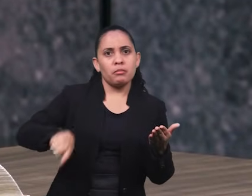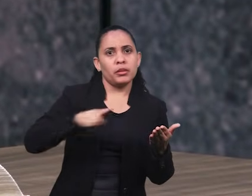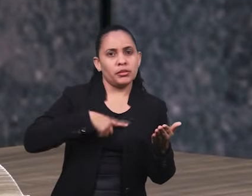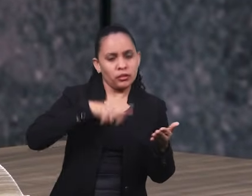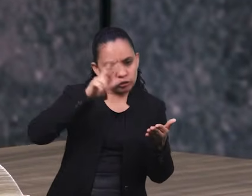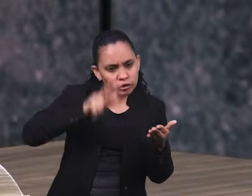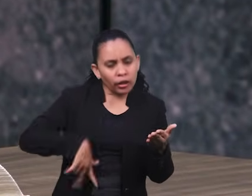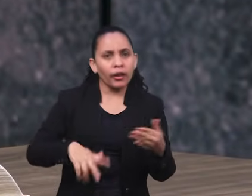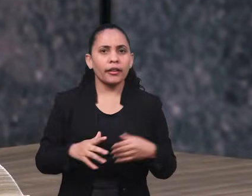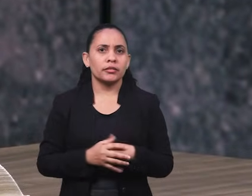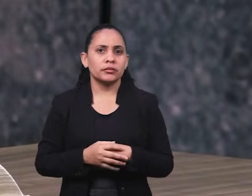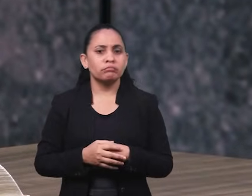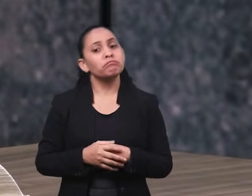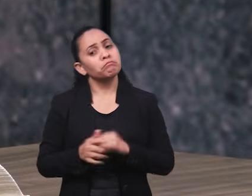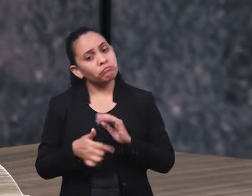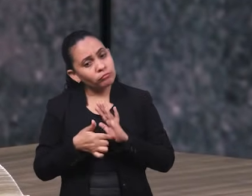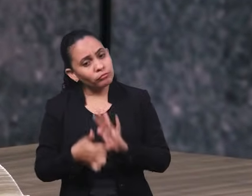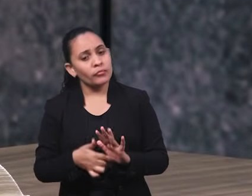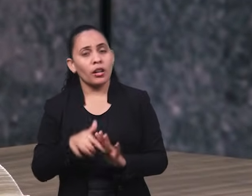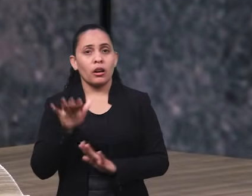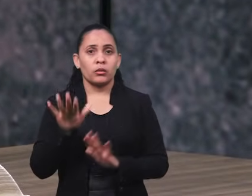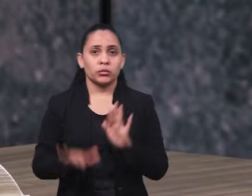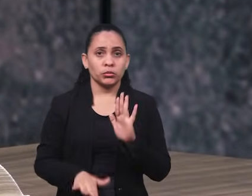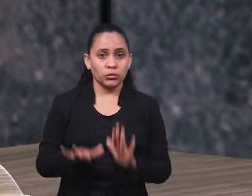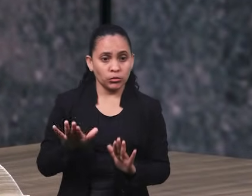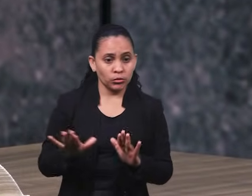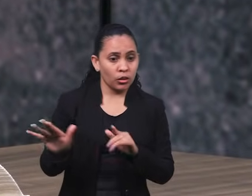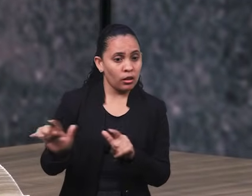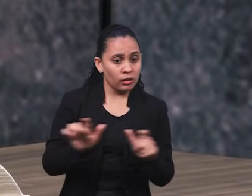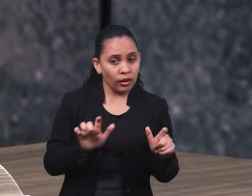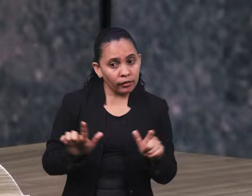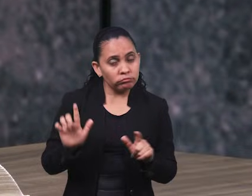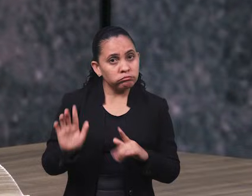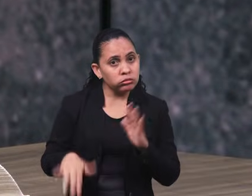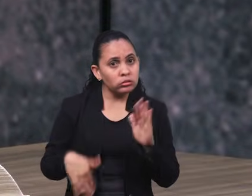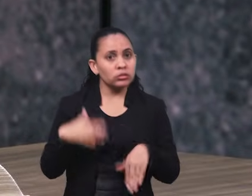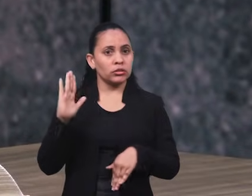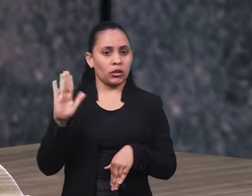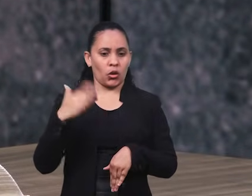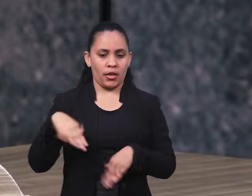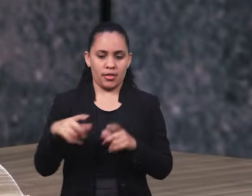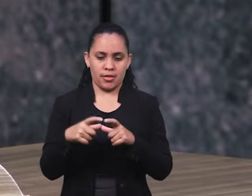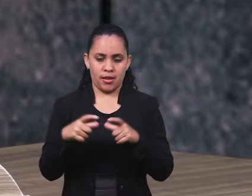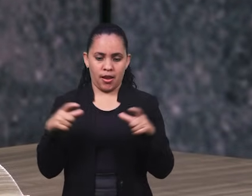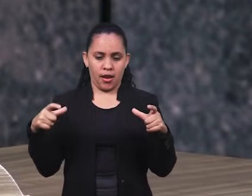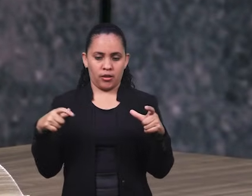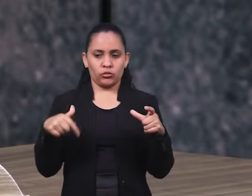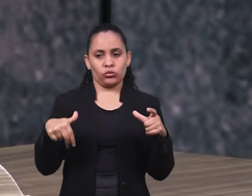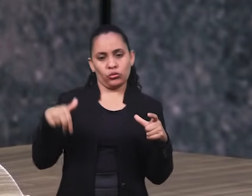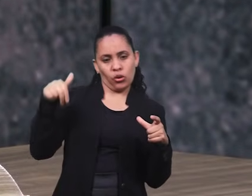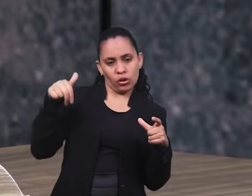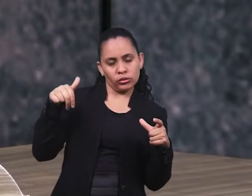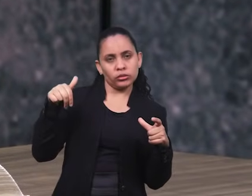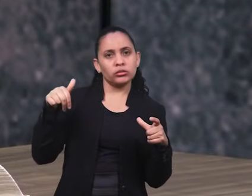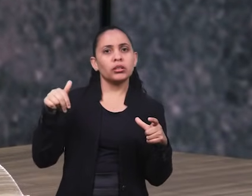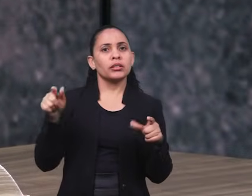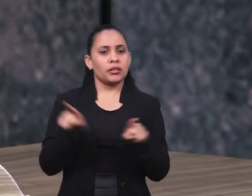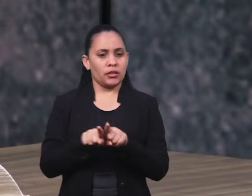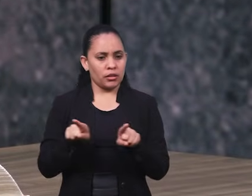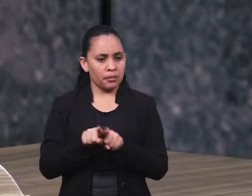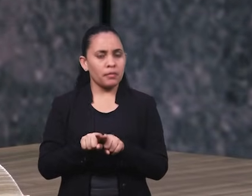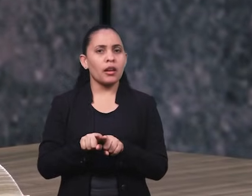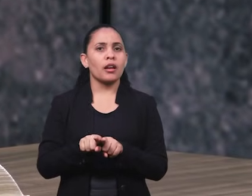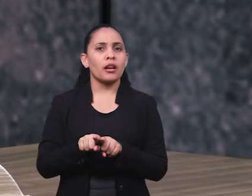condições às pessoas de lerem a Bíblia. É notório que nos lugares em que a reforma se desenvolveu, como as regiões do norte da Alemanha,